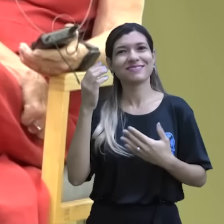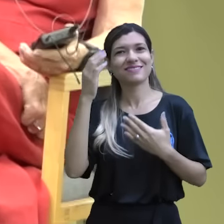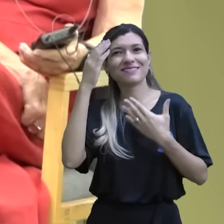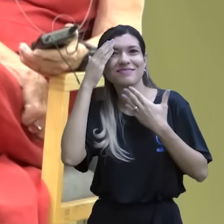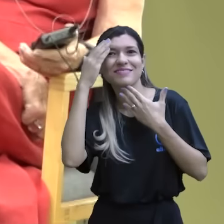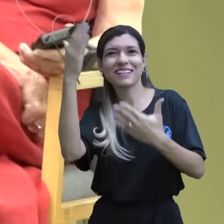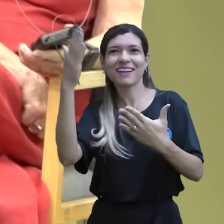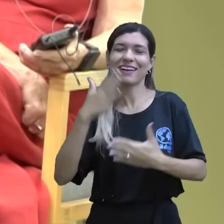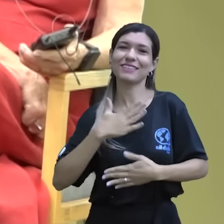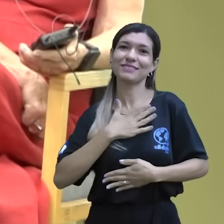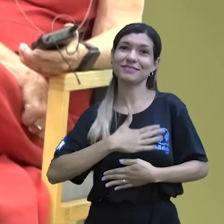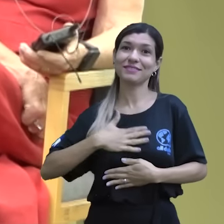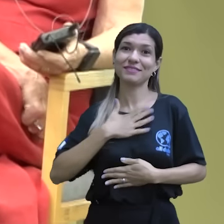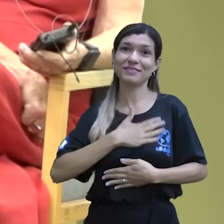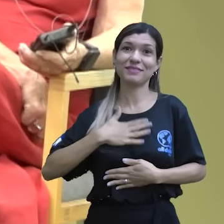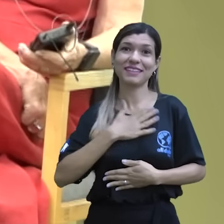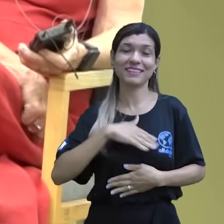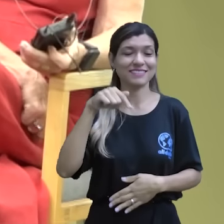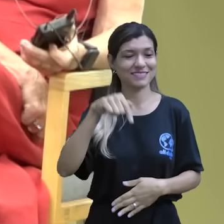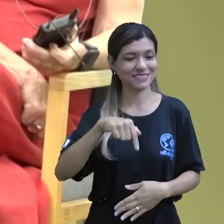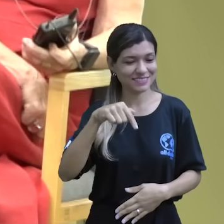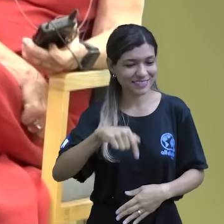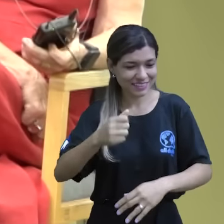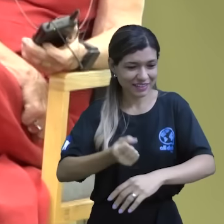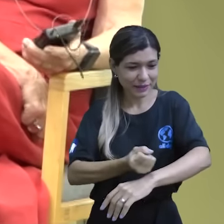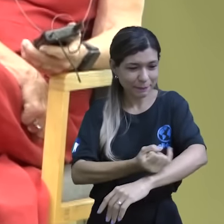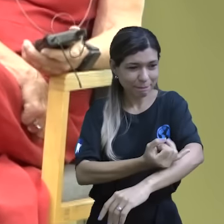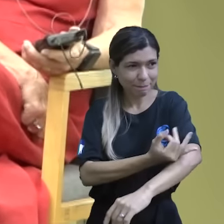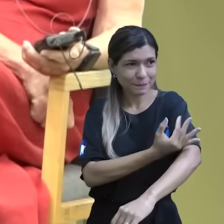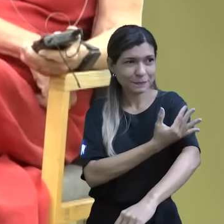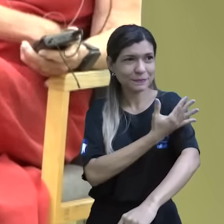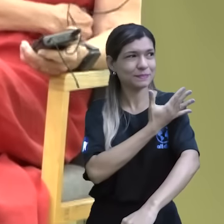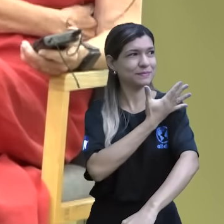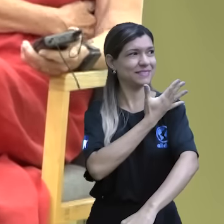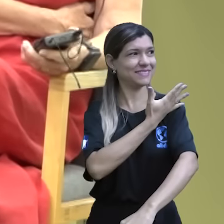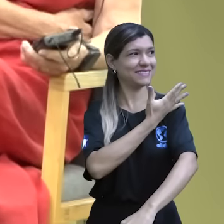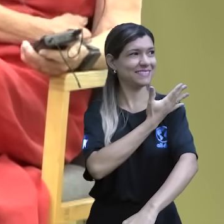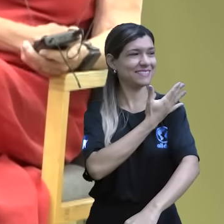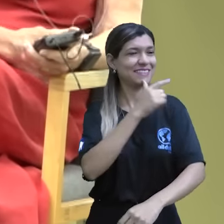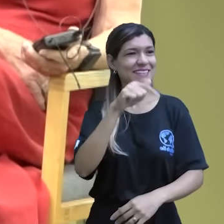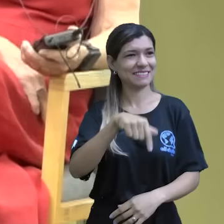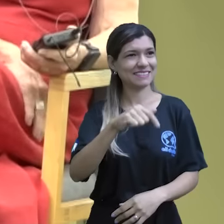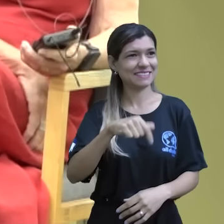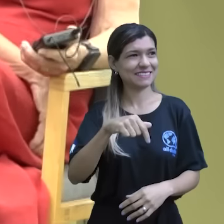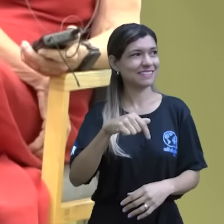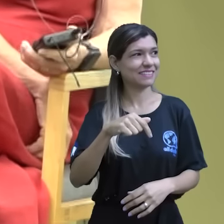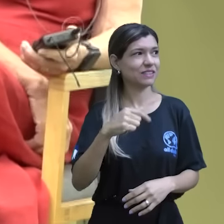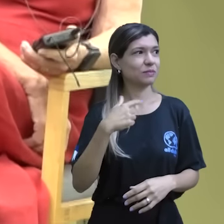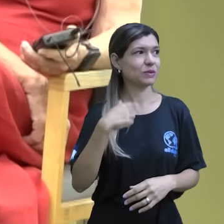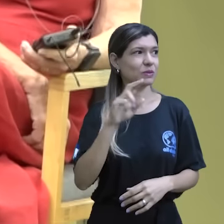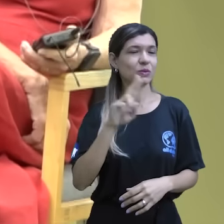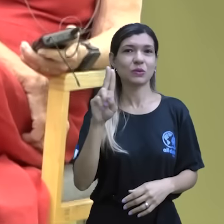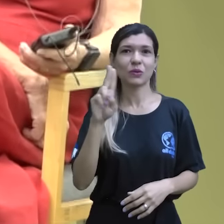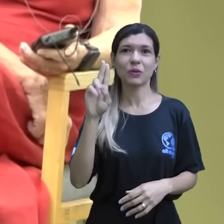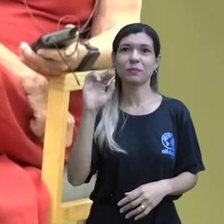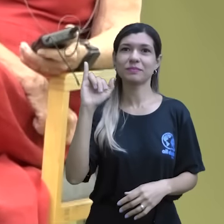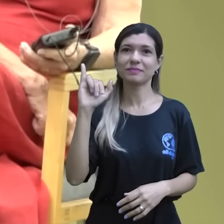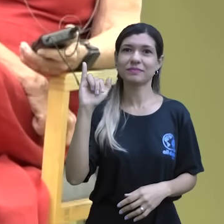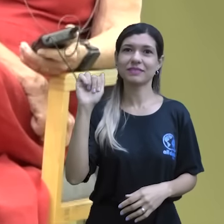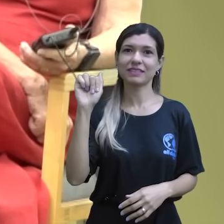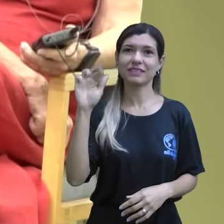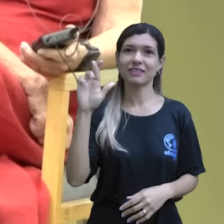chegar. Eu sou Yara Rocha, da Companhia Teatral Língua de Trapo, de Petrópolis, desci. Uau. Dani, salve, quero te